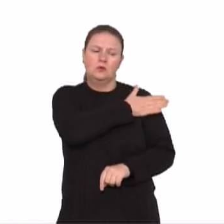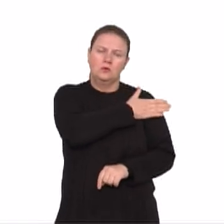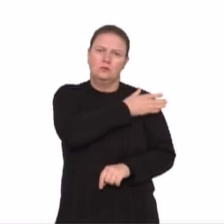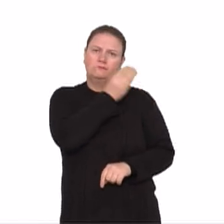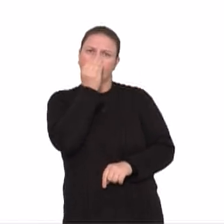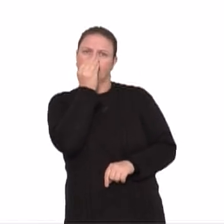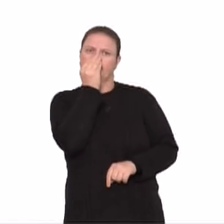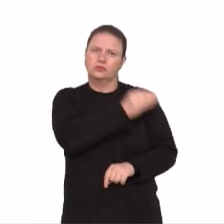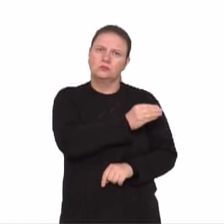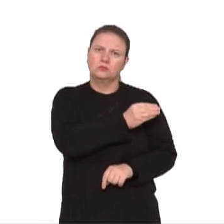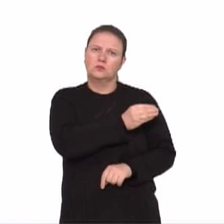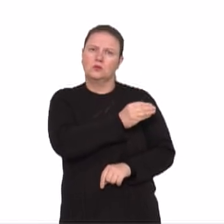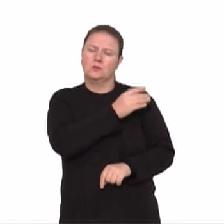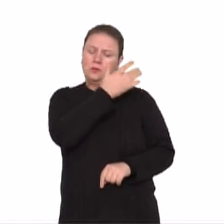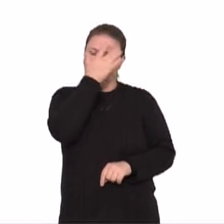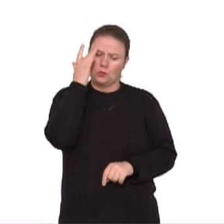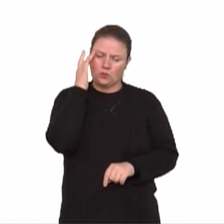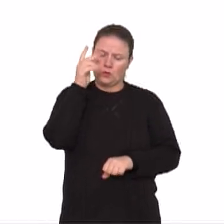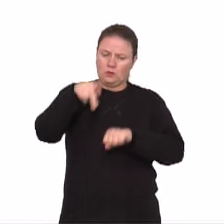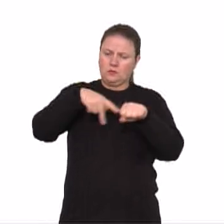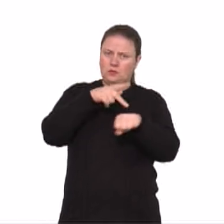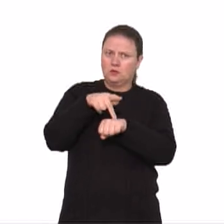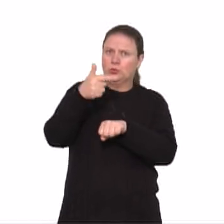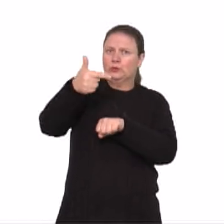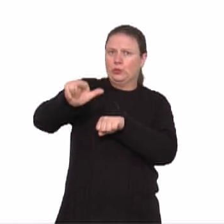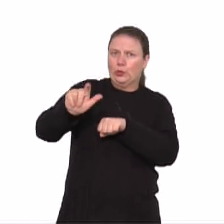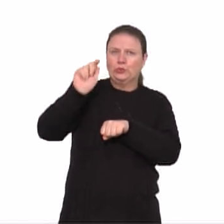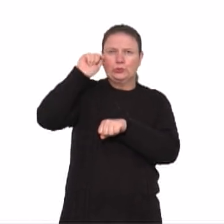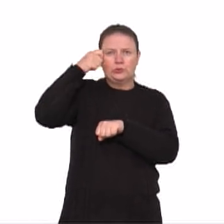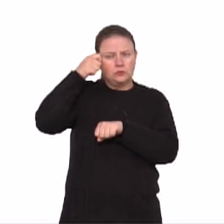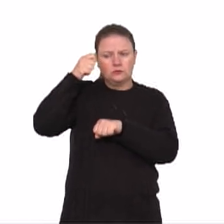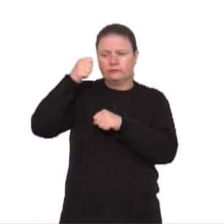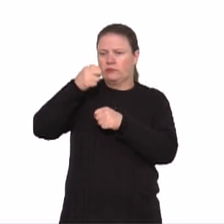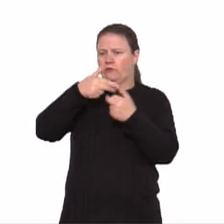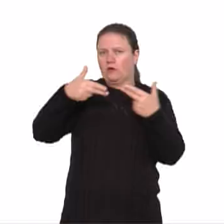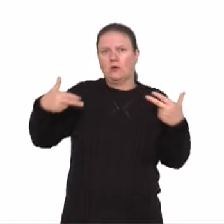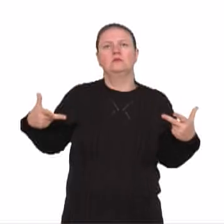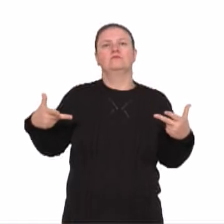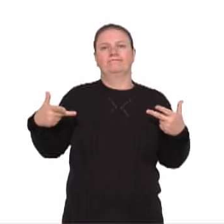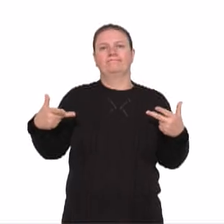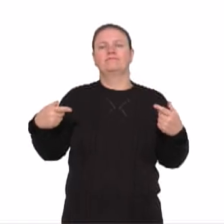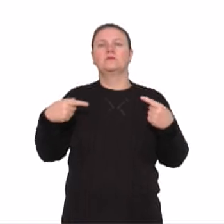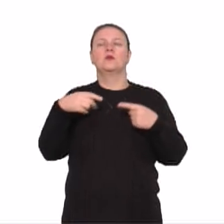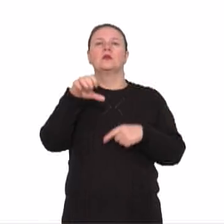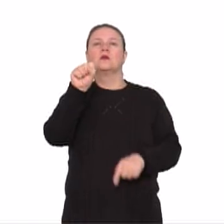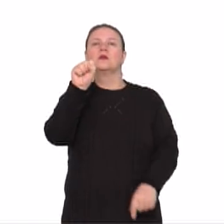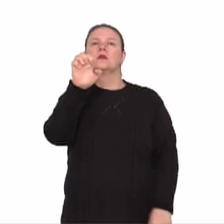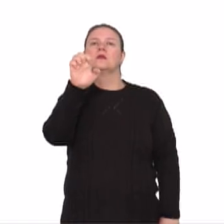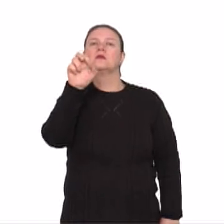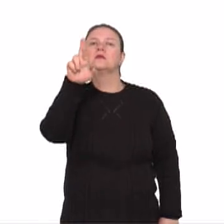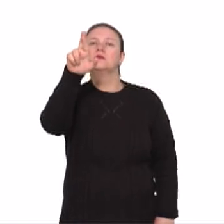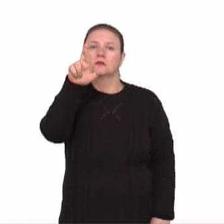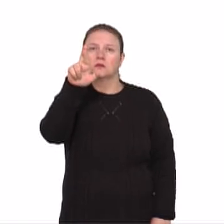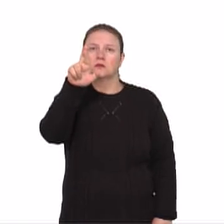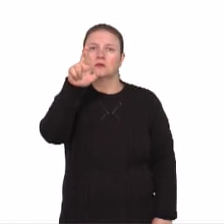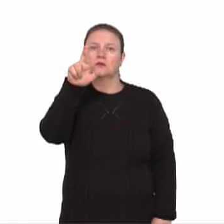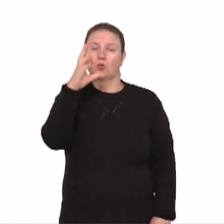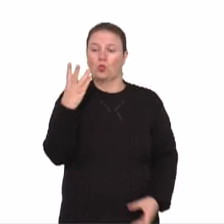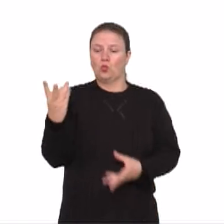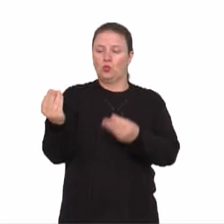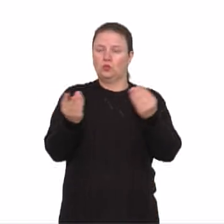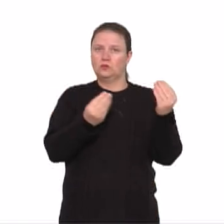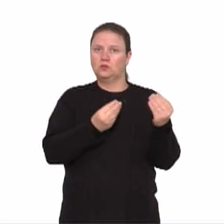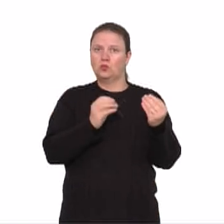de raça, né, e por aí vai. Questão 2. O verbo ser está no plural e no futuro do presente.